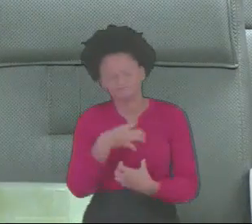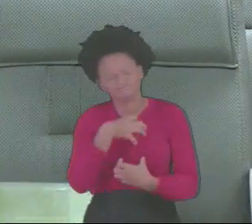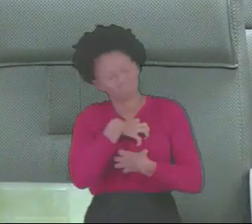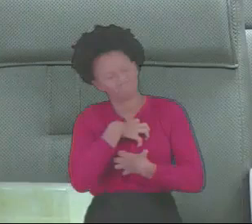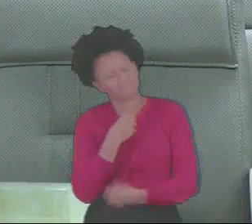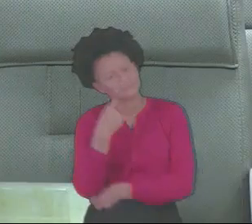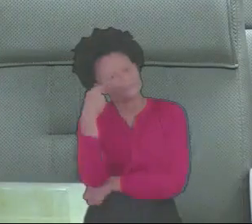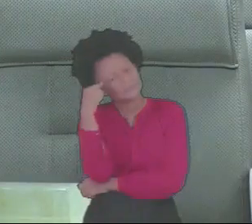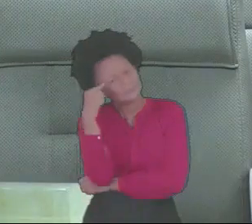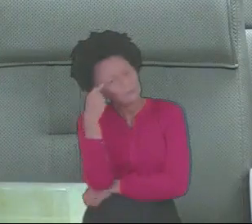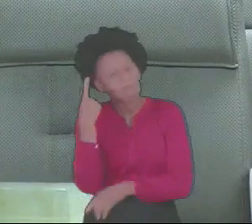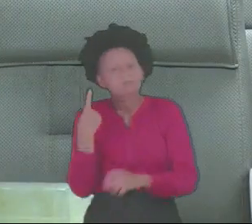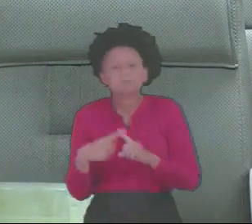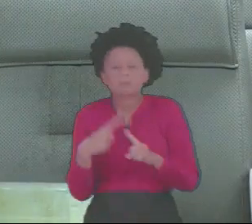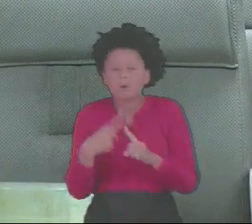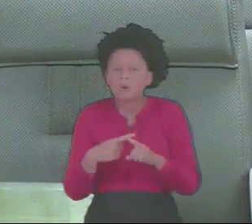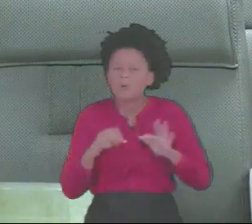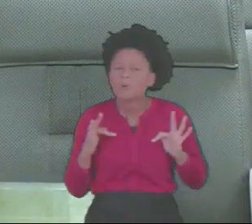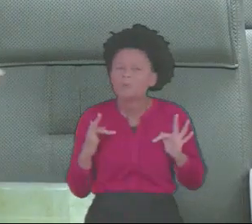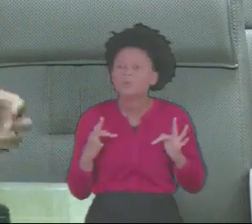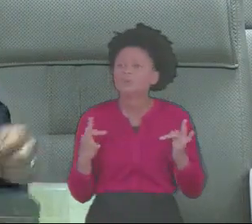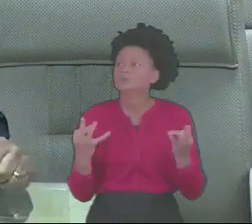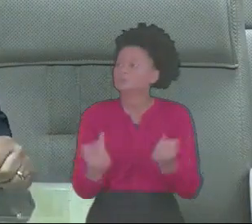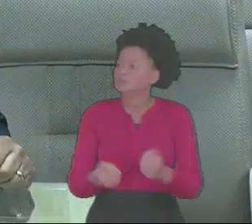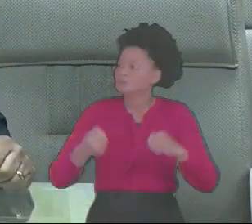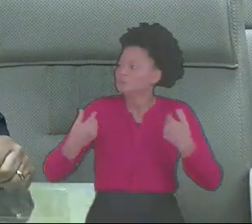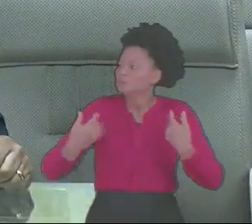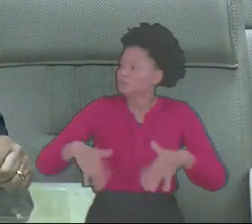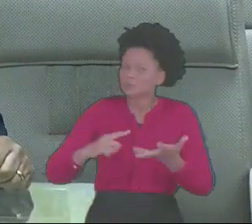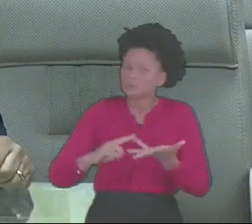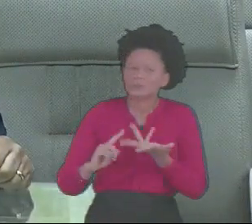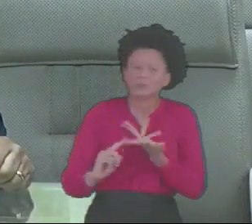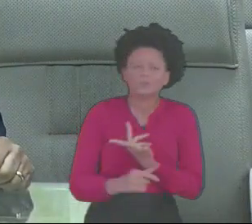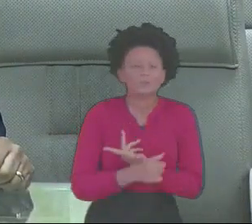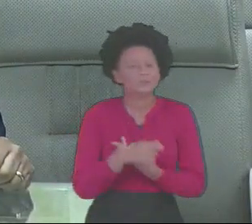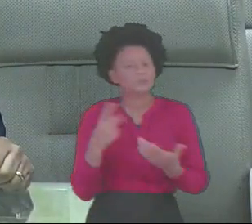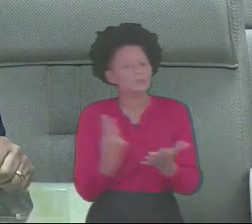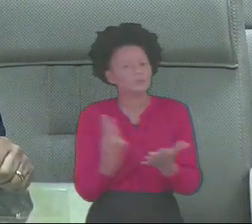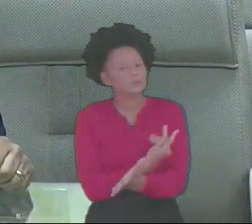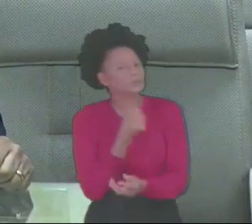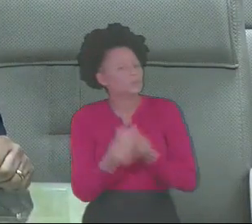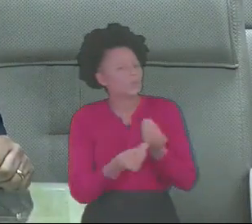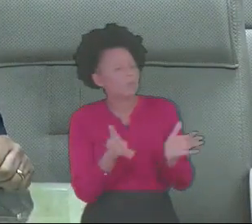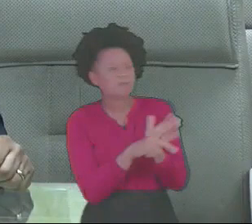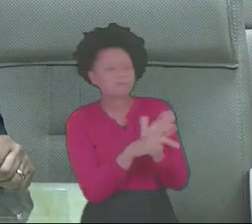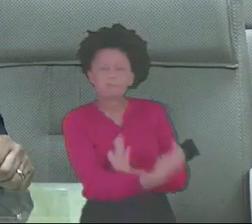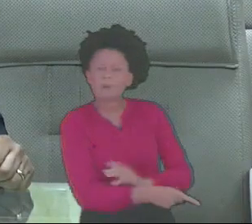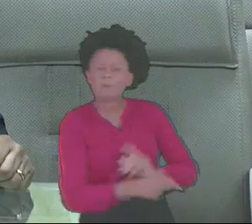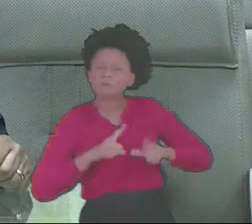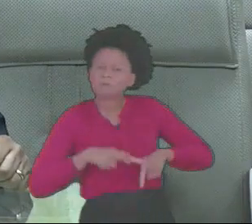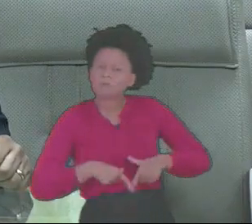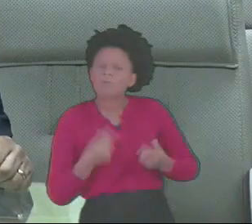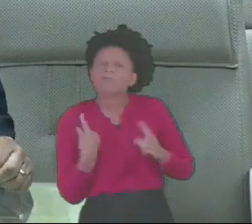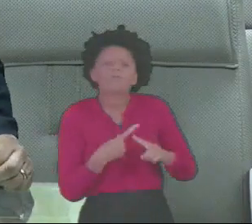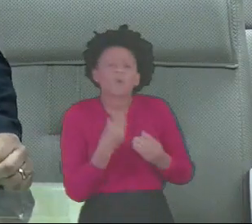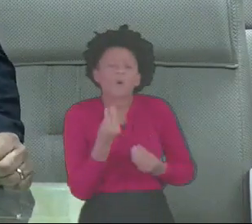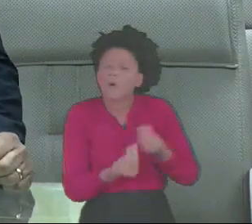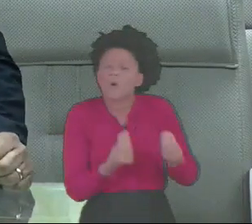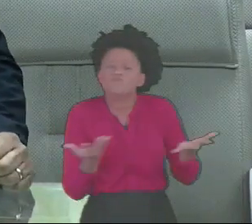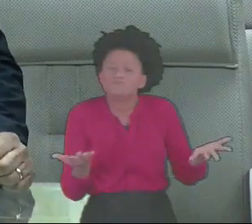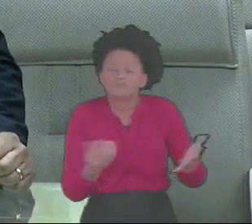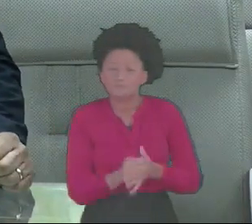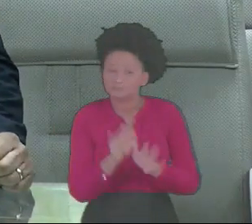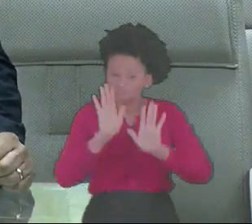porque tantas coisas aconteceram na vida desse povo E se nós voltarmos na história de